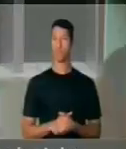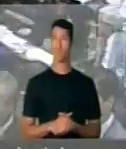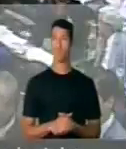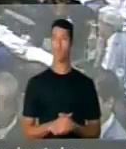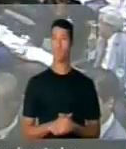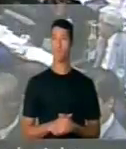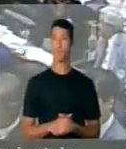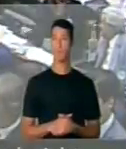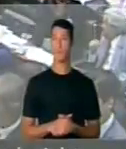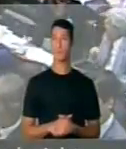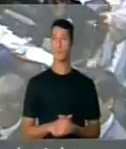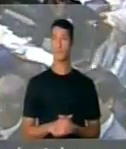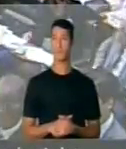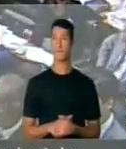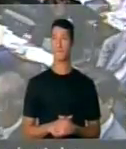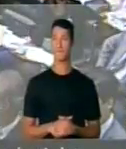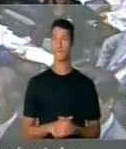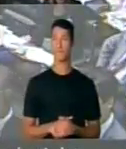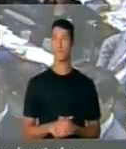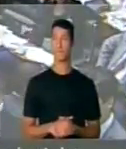palavra.